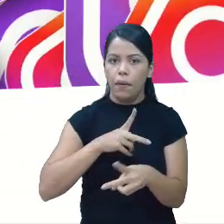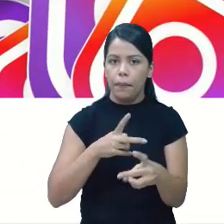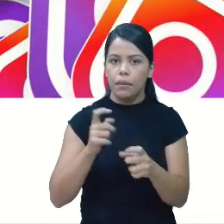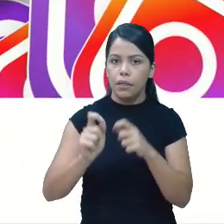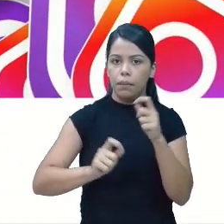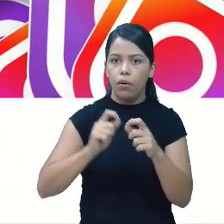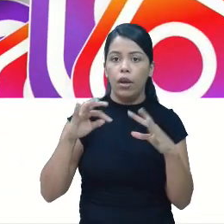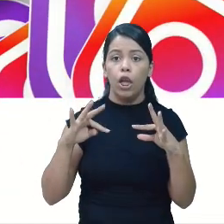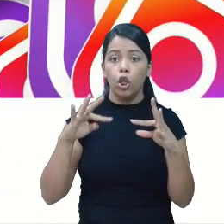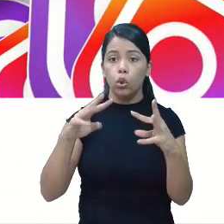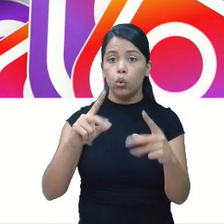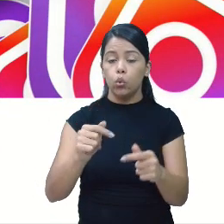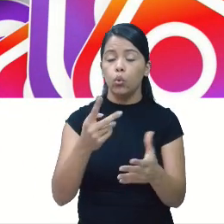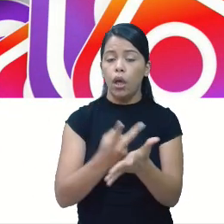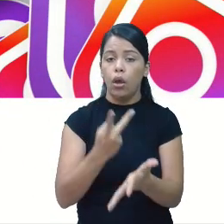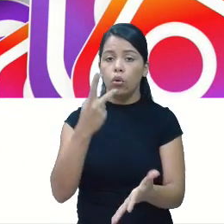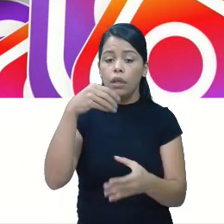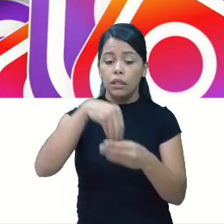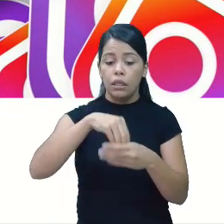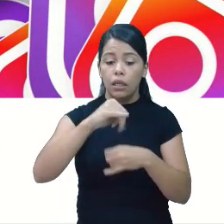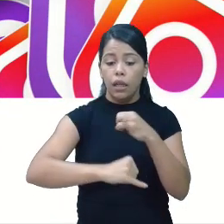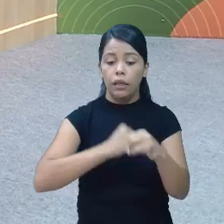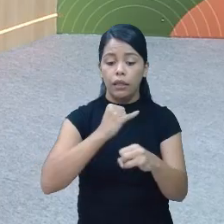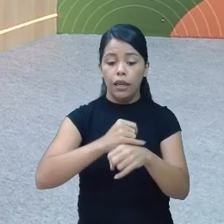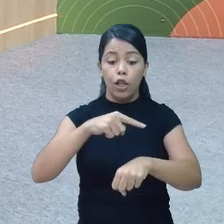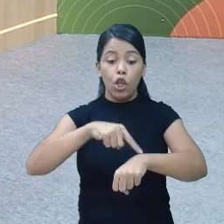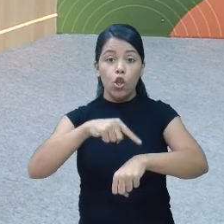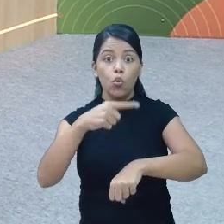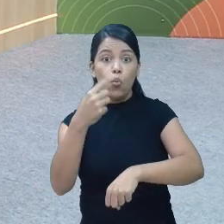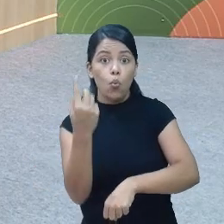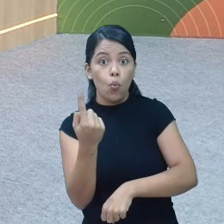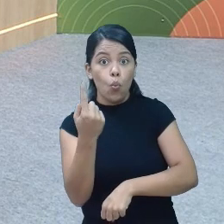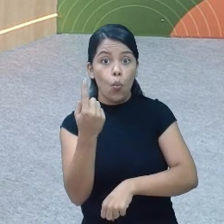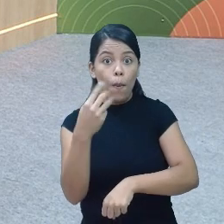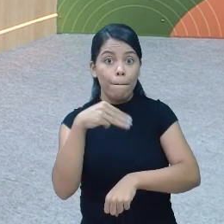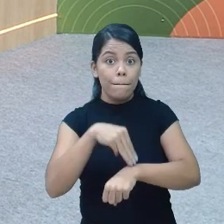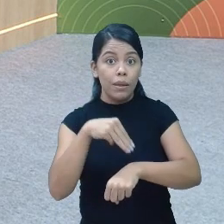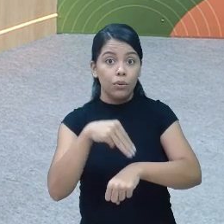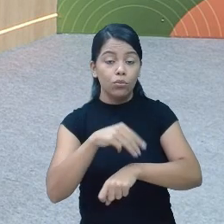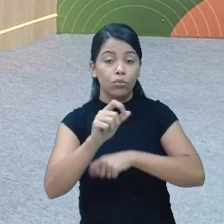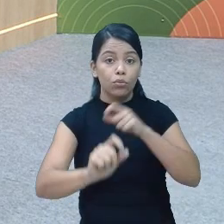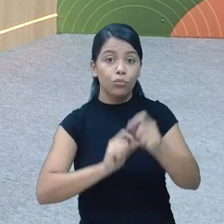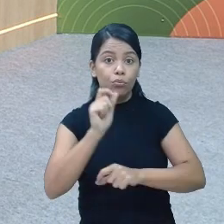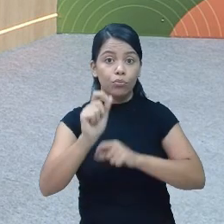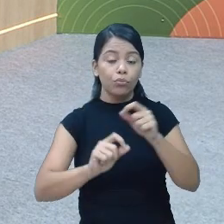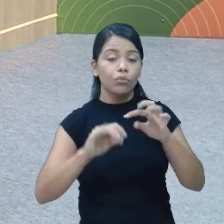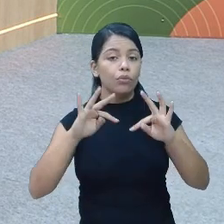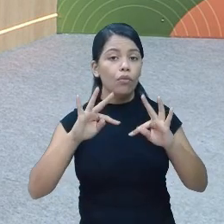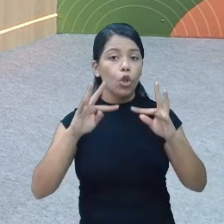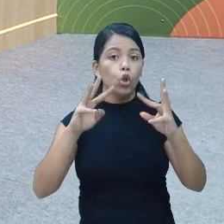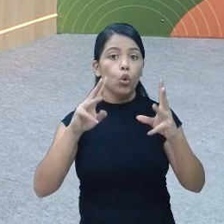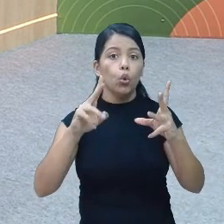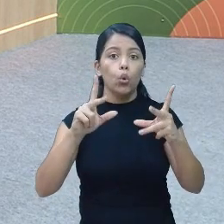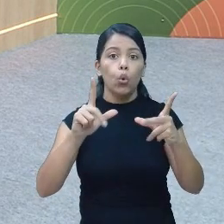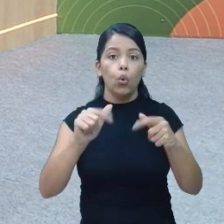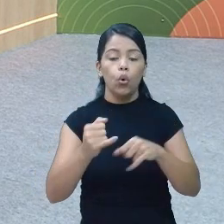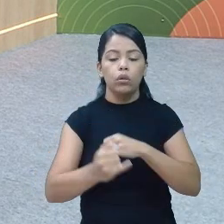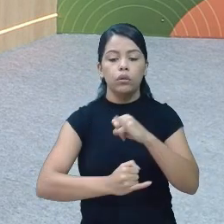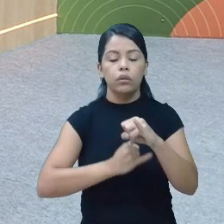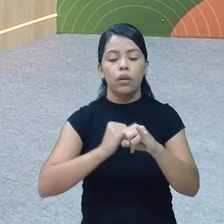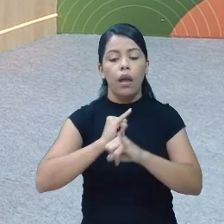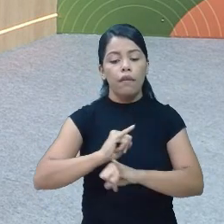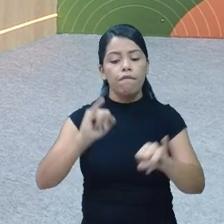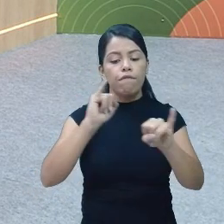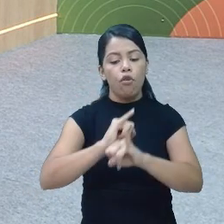observar que tudo isso que acontece na internet em 1 minuto, a gente vai perceber que toda essa gama de informações,